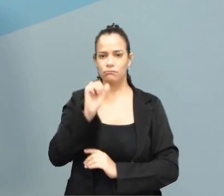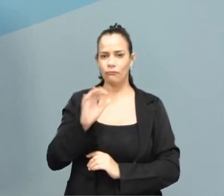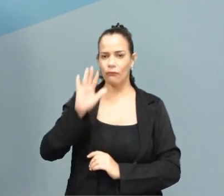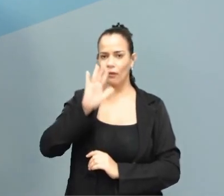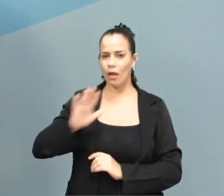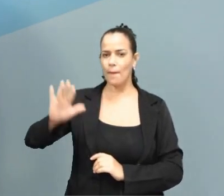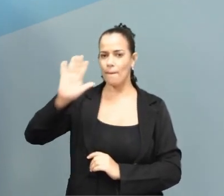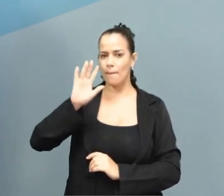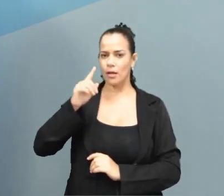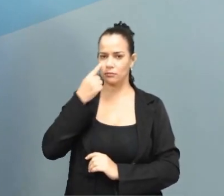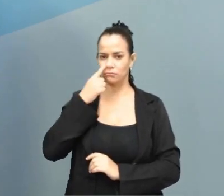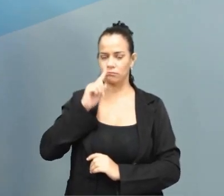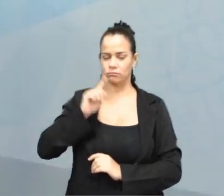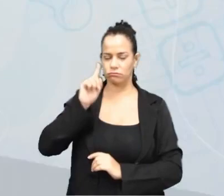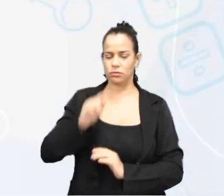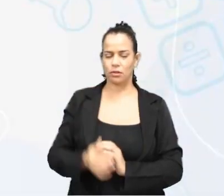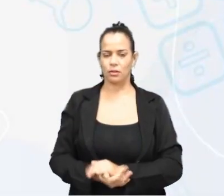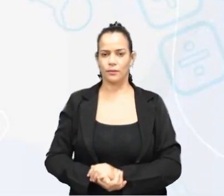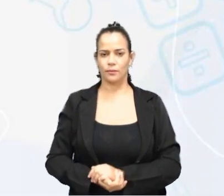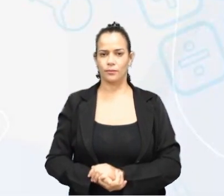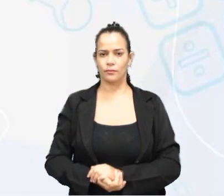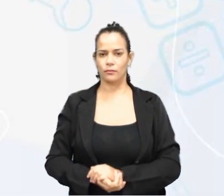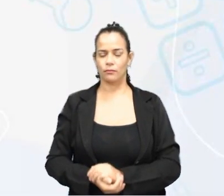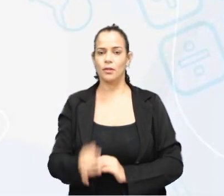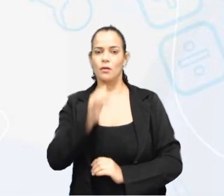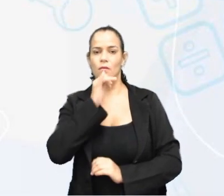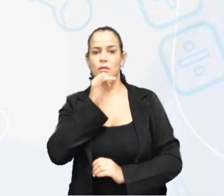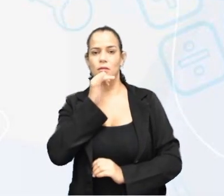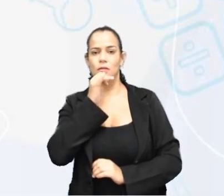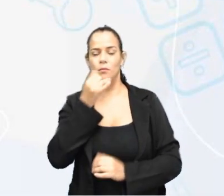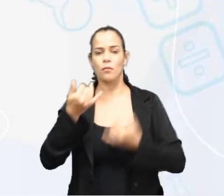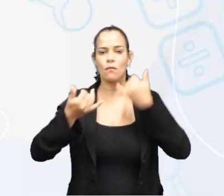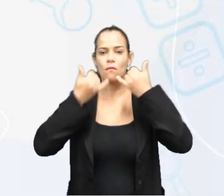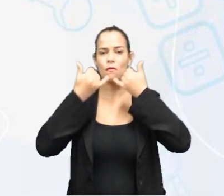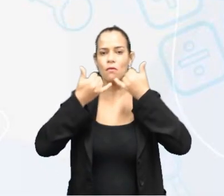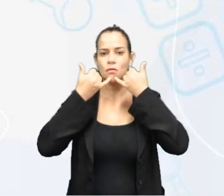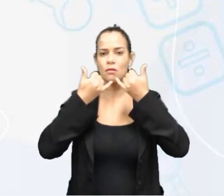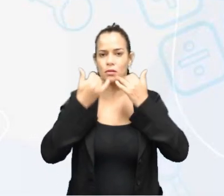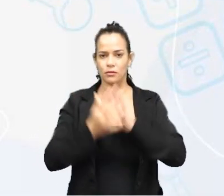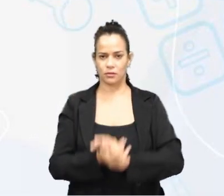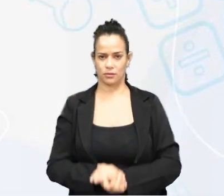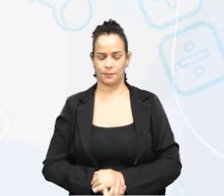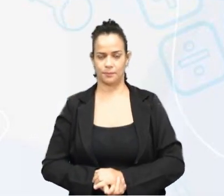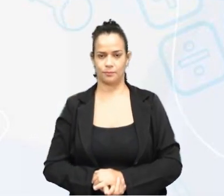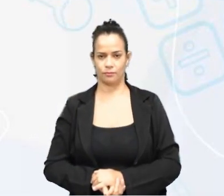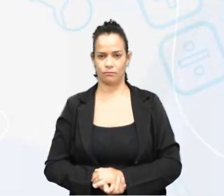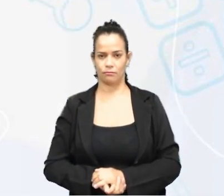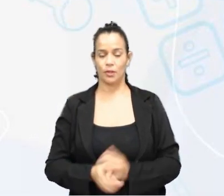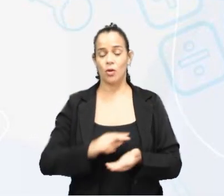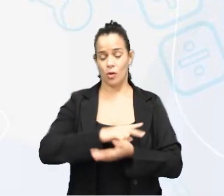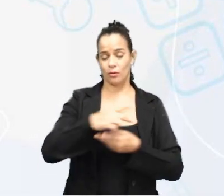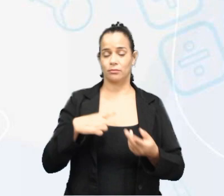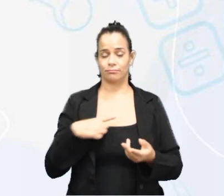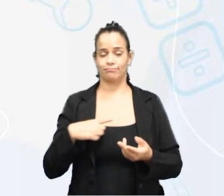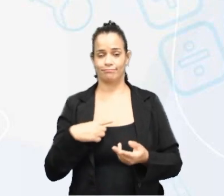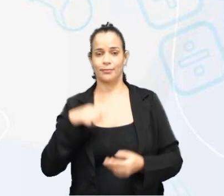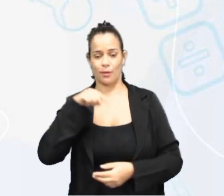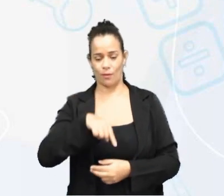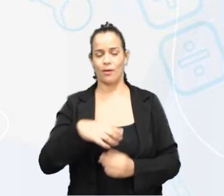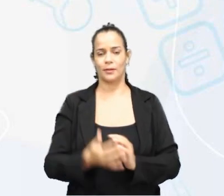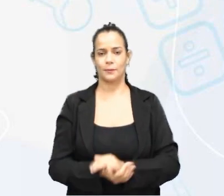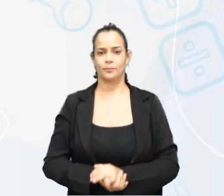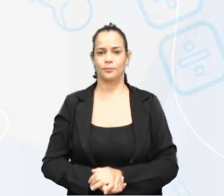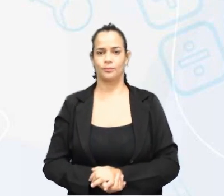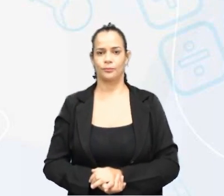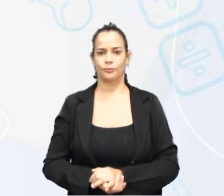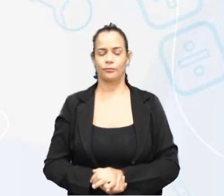aí na imagem de vocês. Um exemplo de notícia, vamos lá. Uma coisa que ocorre muito aqui, né?